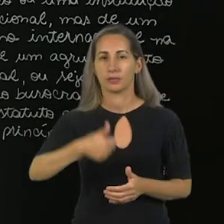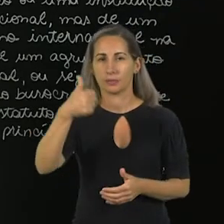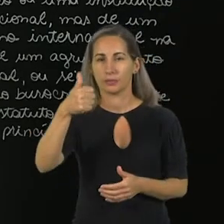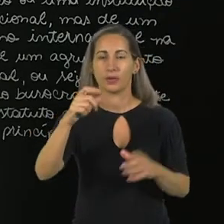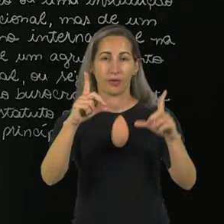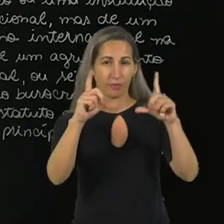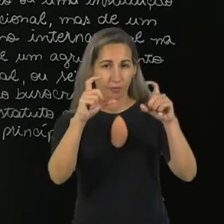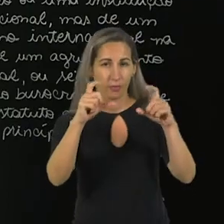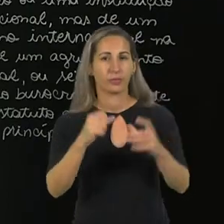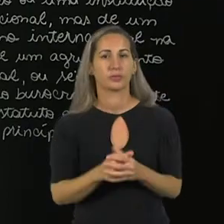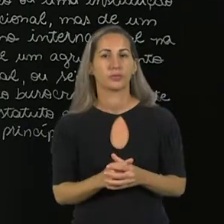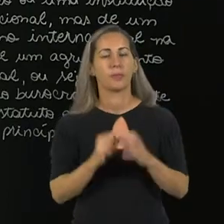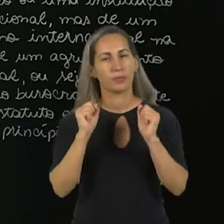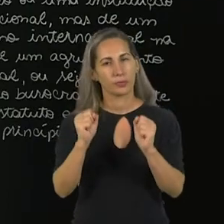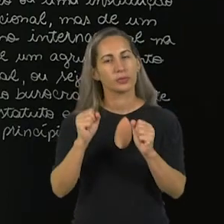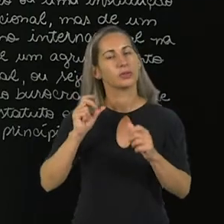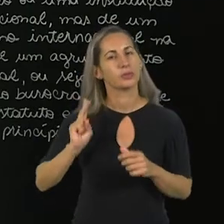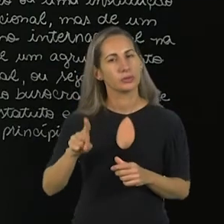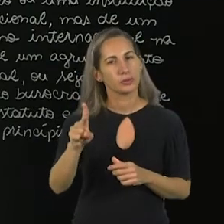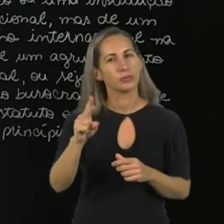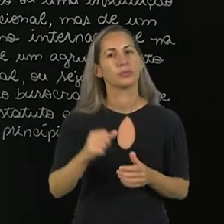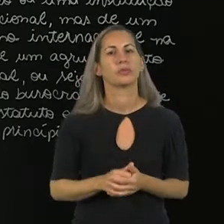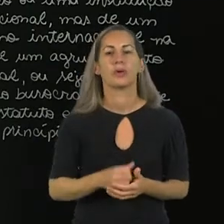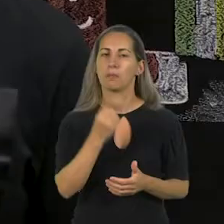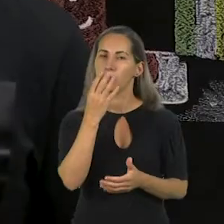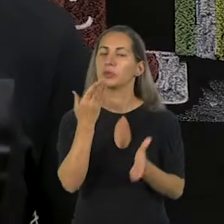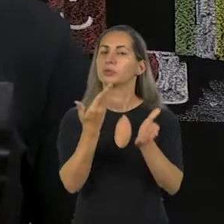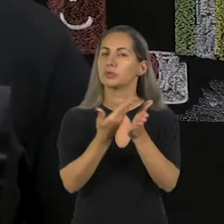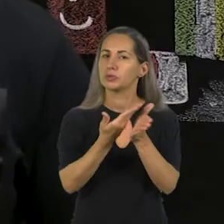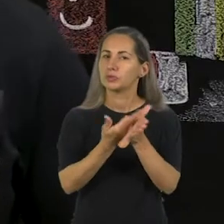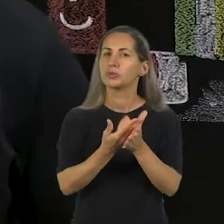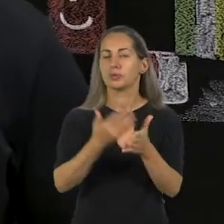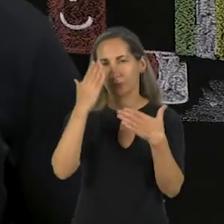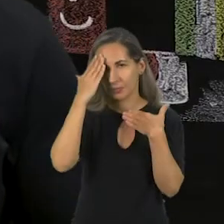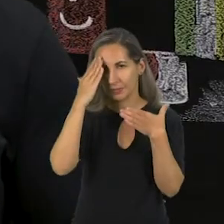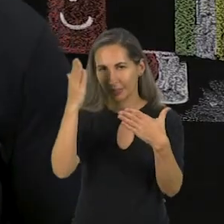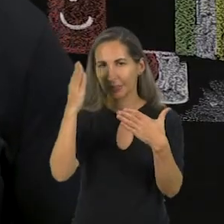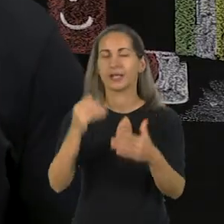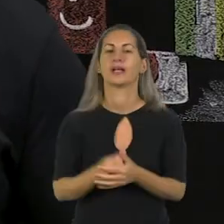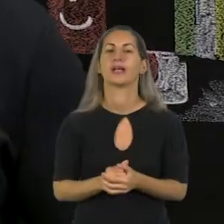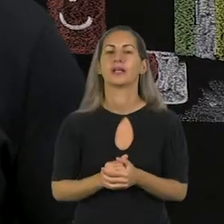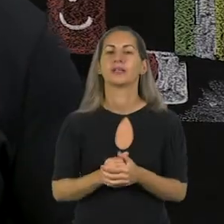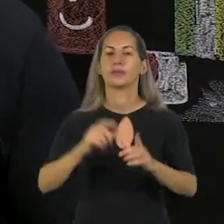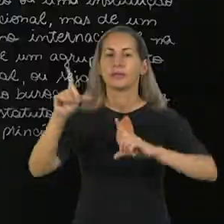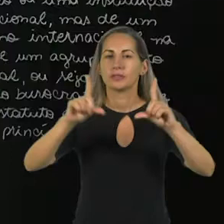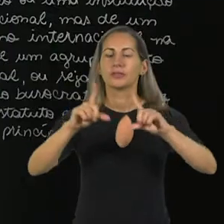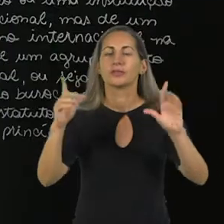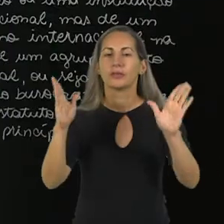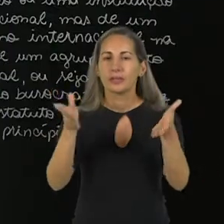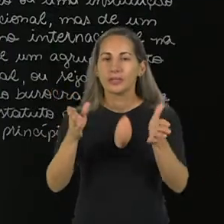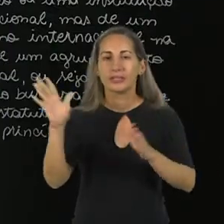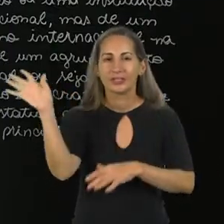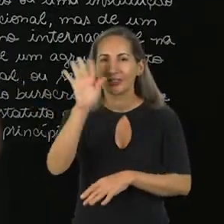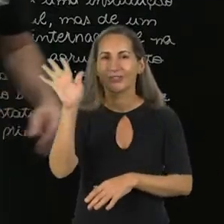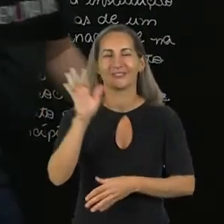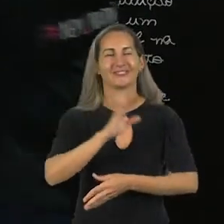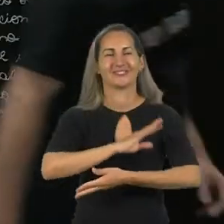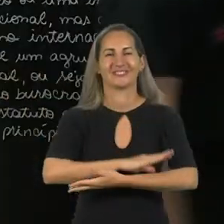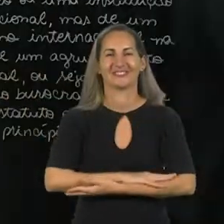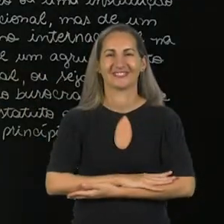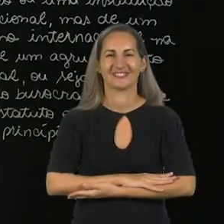aquela foto para que vocês possam continuar mandando bem nos estudos, hein? Muito obrigado por ter assistido essa aula até aqui. Tchau!